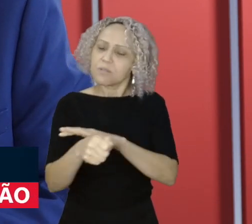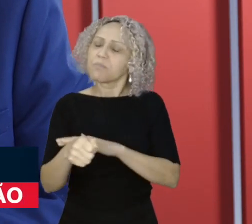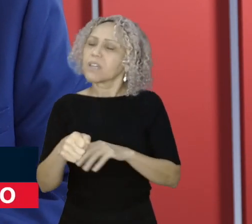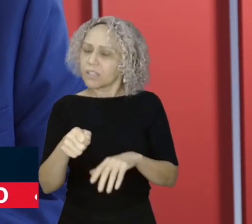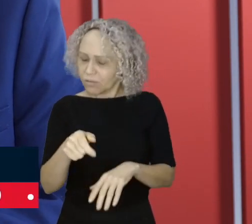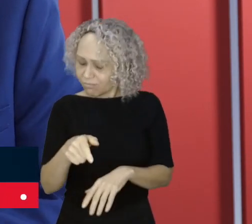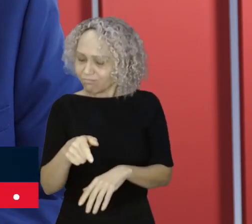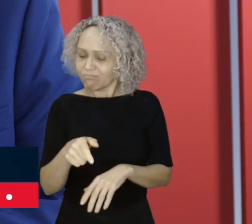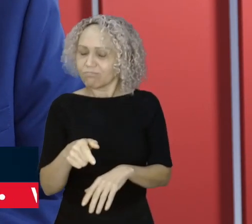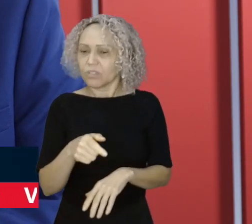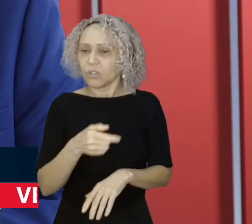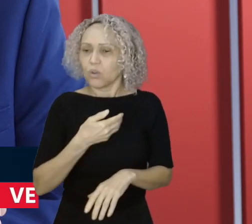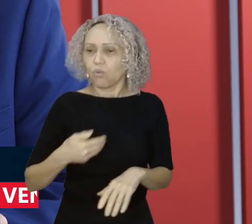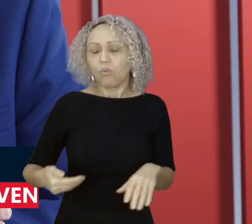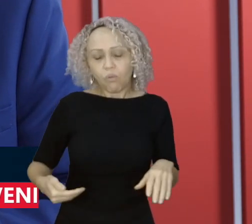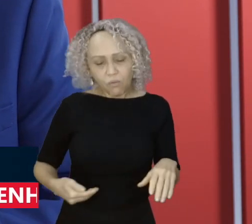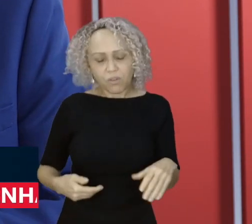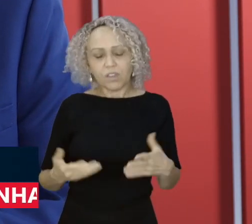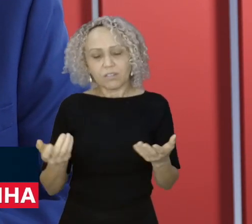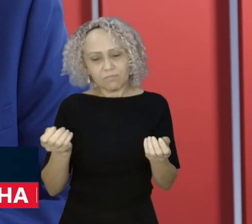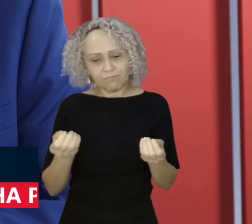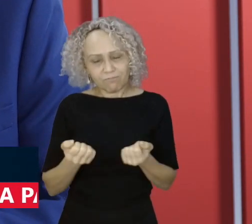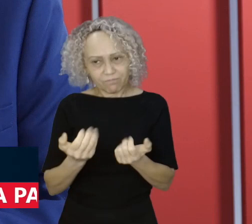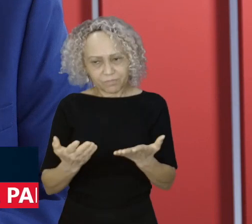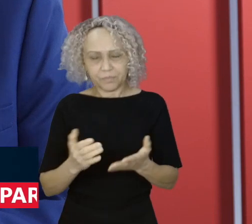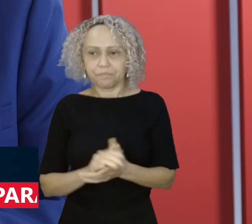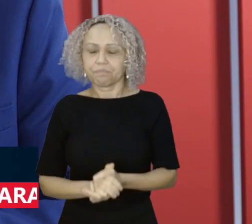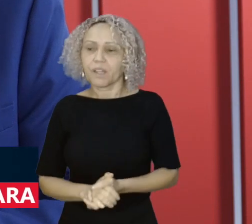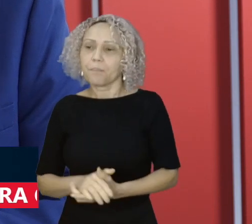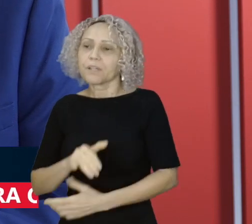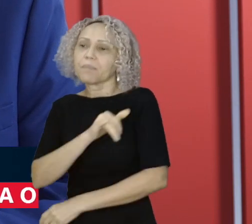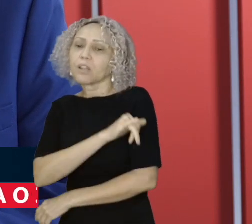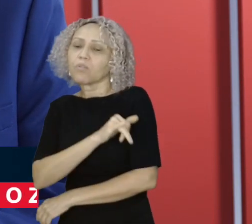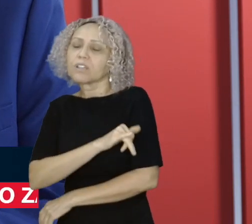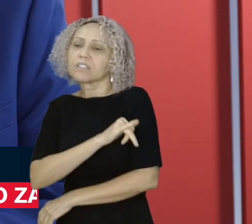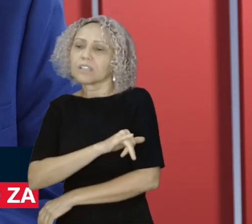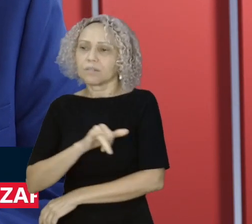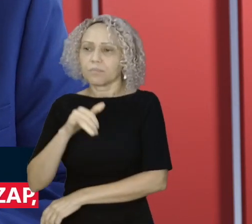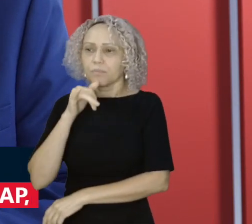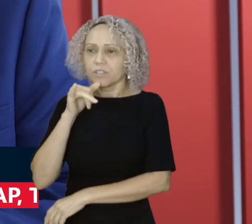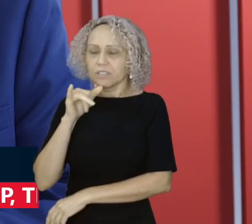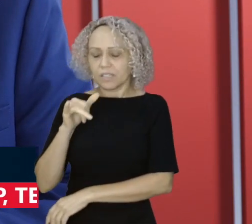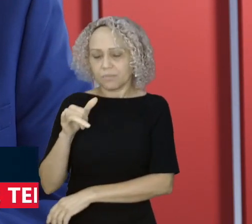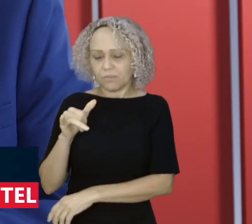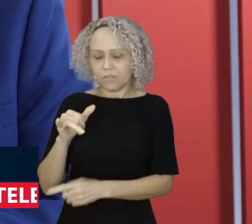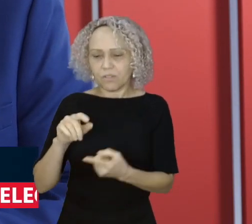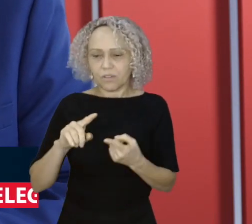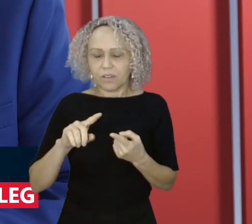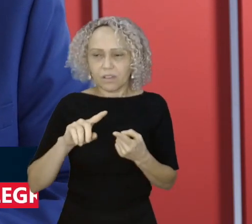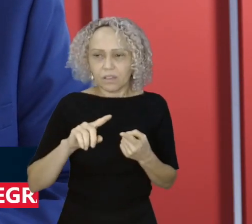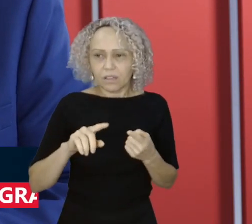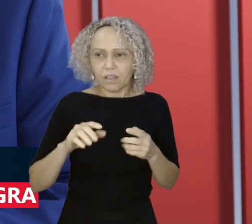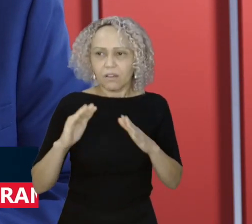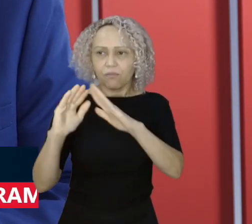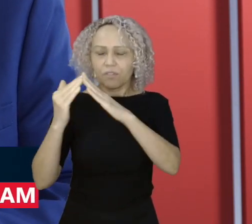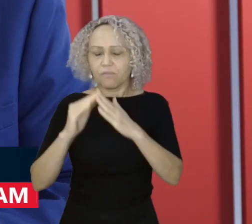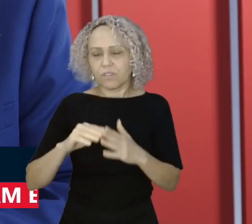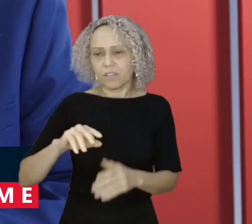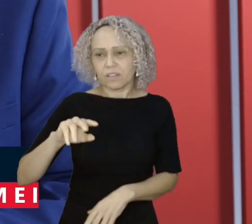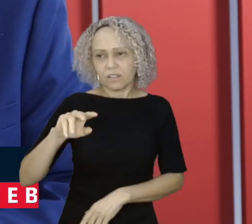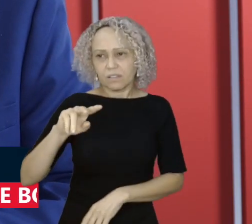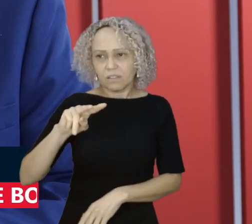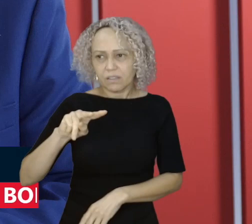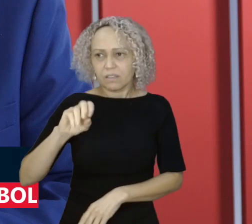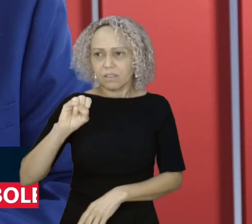cidade. A Vieira Souto, no Rio de Janeiro, e a favela do Turano, ou a favela dos Macacos, ou o